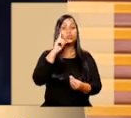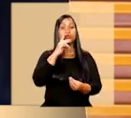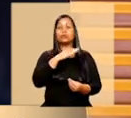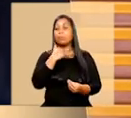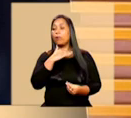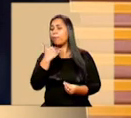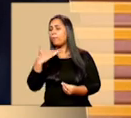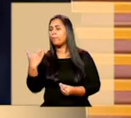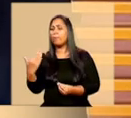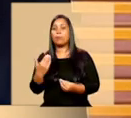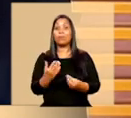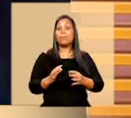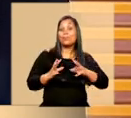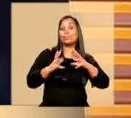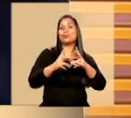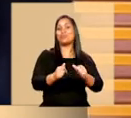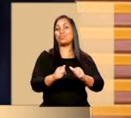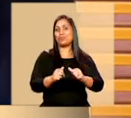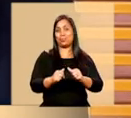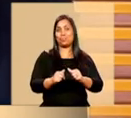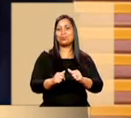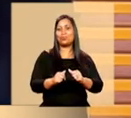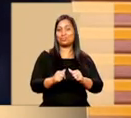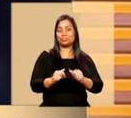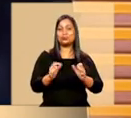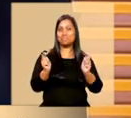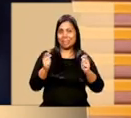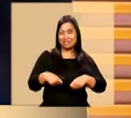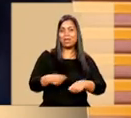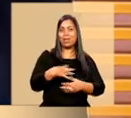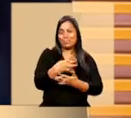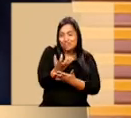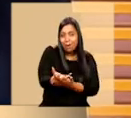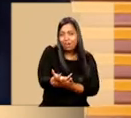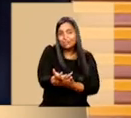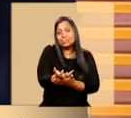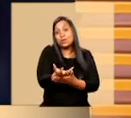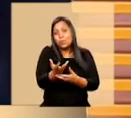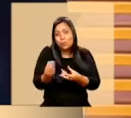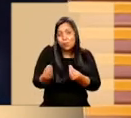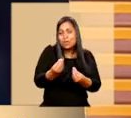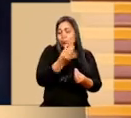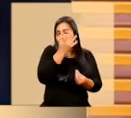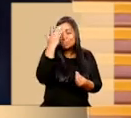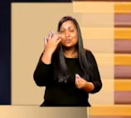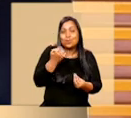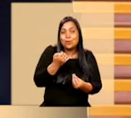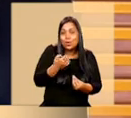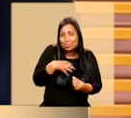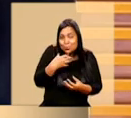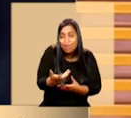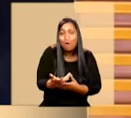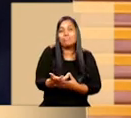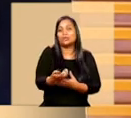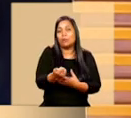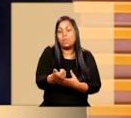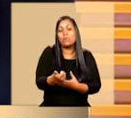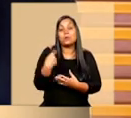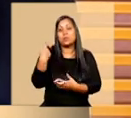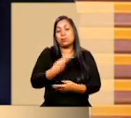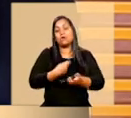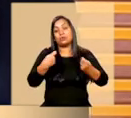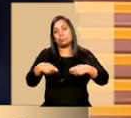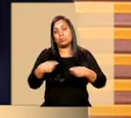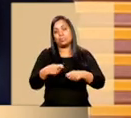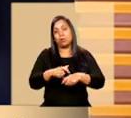pessoas todos os dias, né? Várias pessoas, mas nem todos estão na situação de doar. Então são poucas pessoas que vão poder doar e a nossa chance de